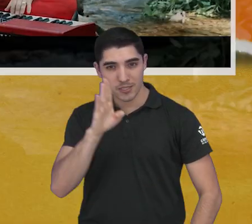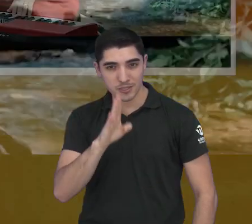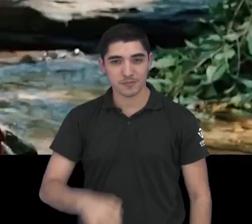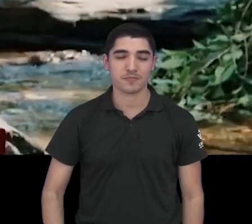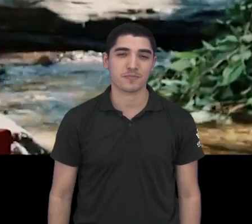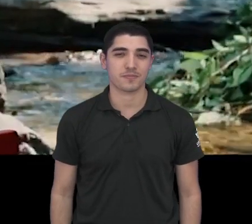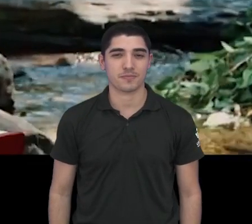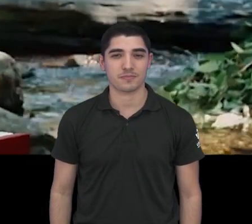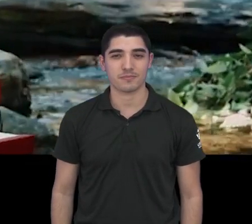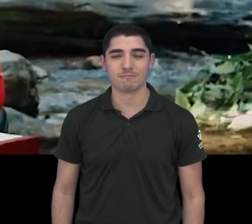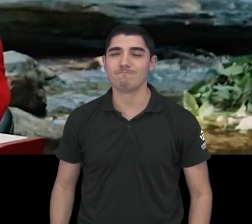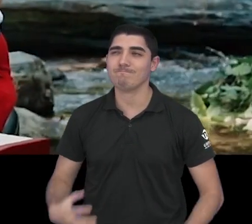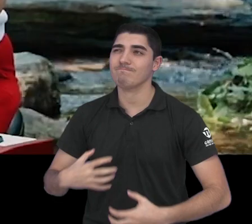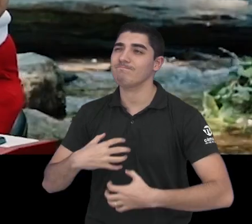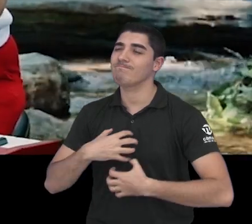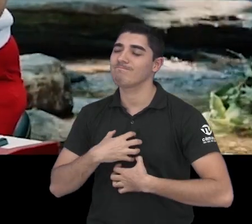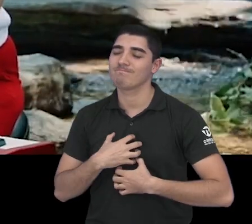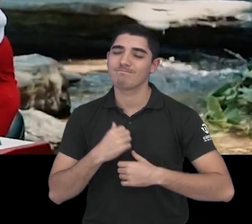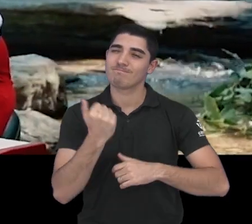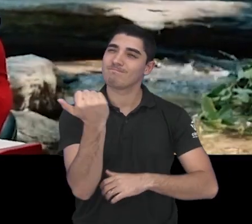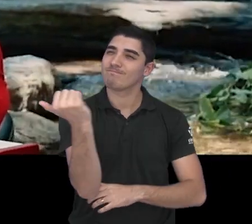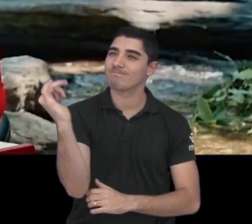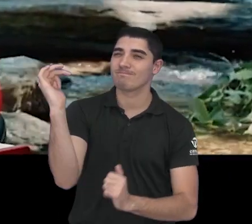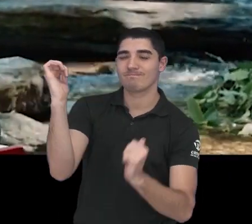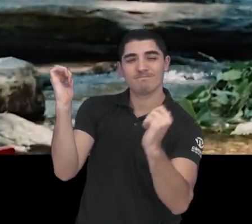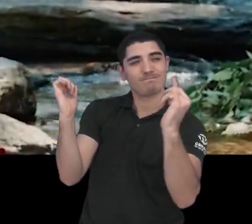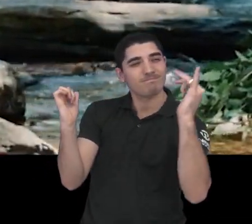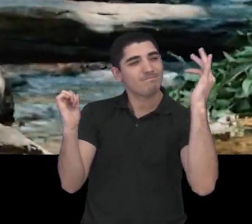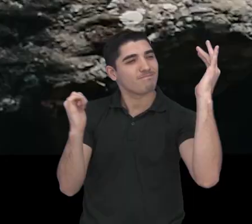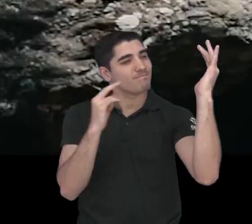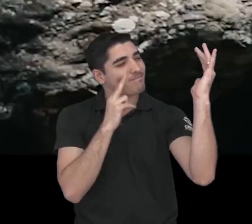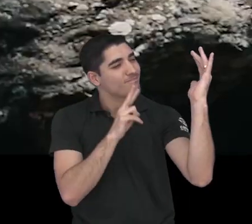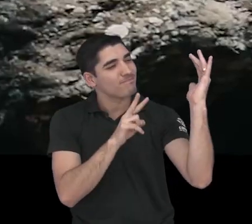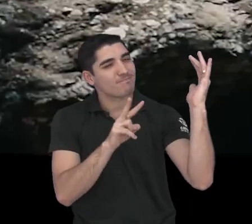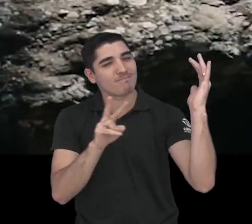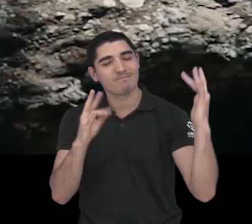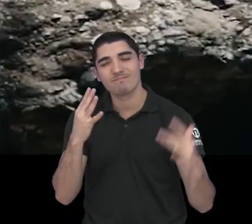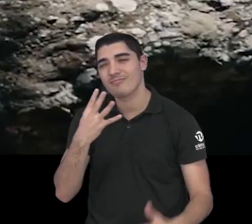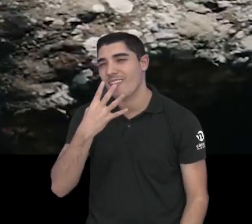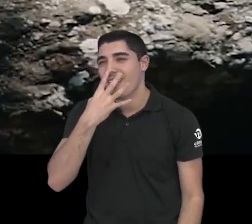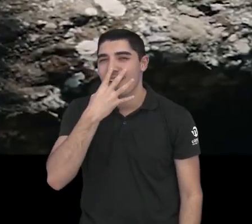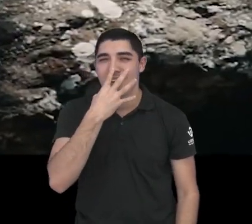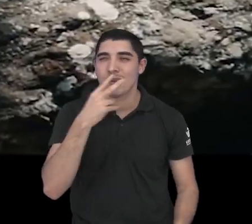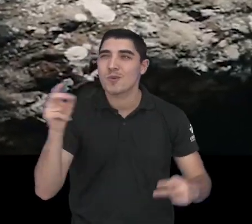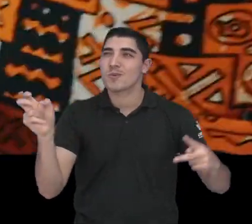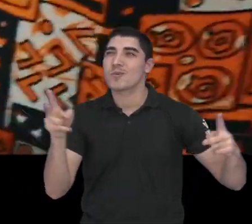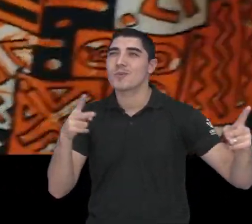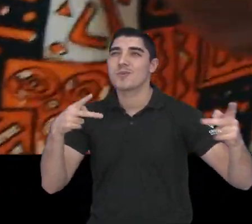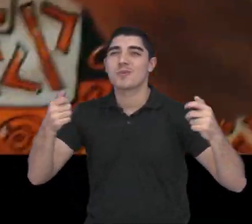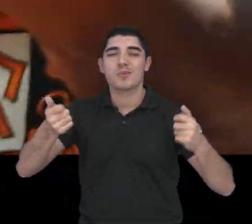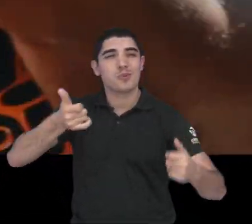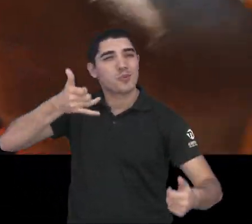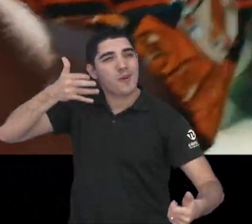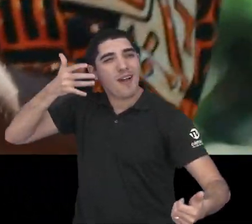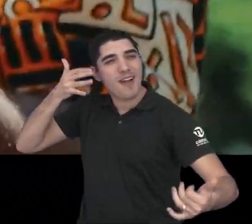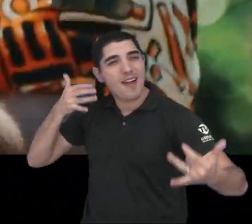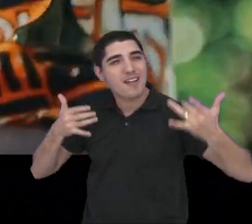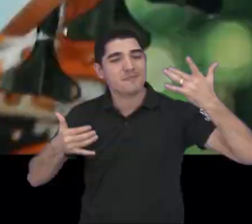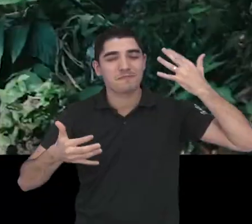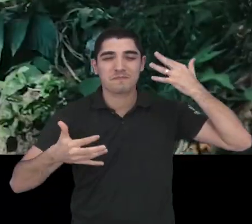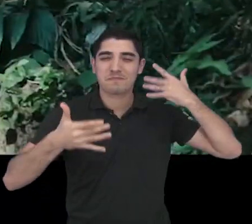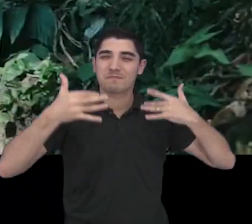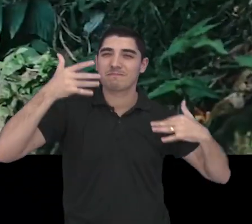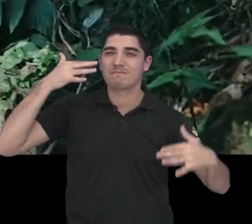brasileiras. Água de mina vem só quando o verde da mata crescer. Deixa o vento